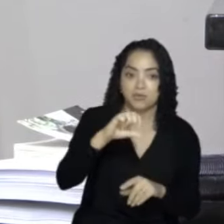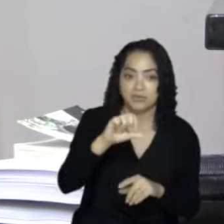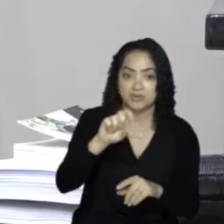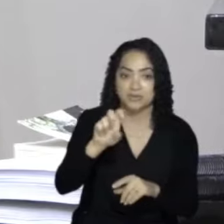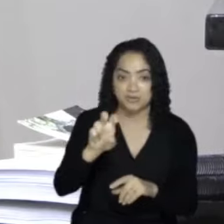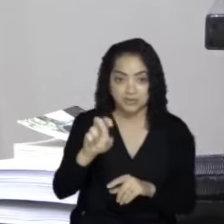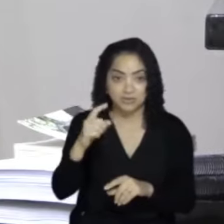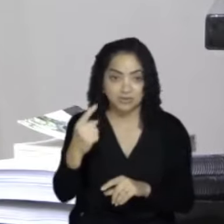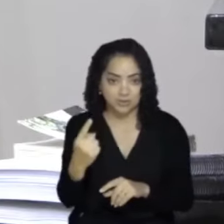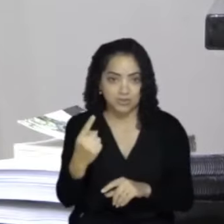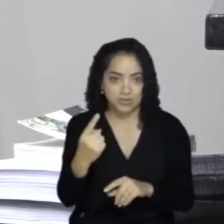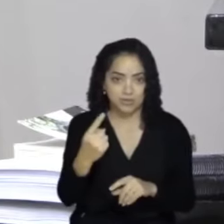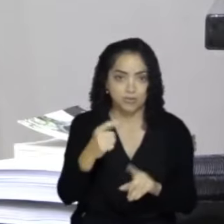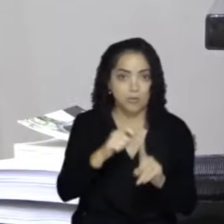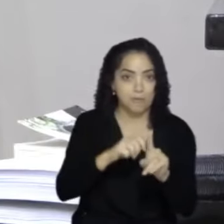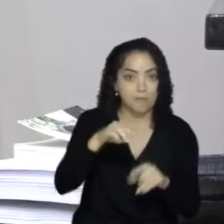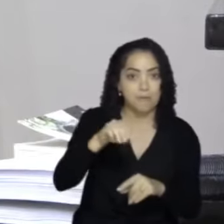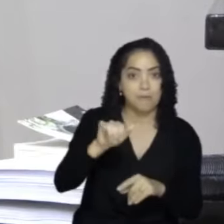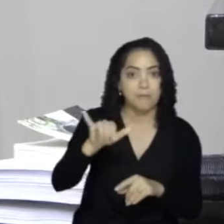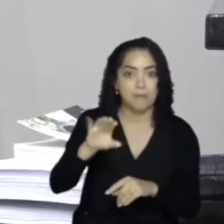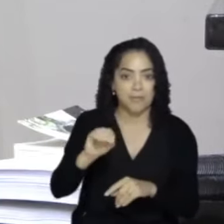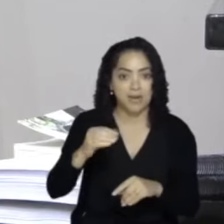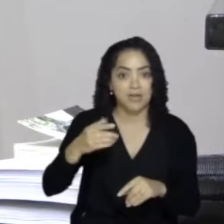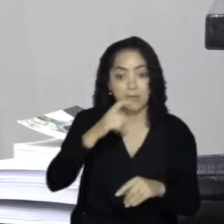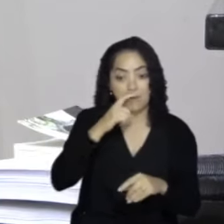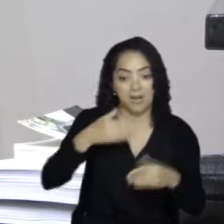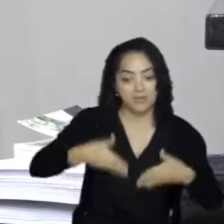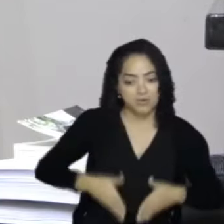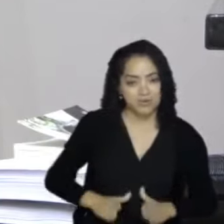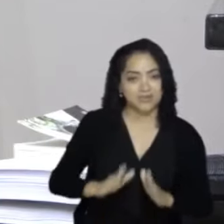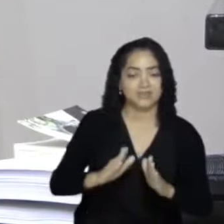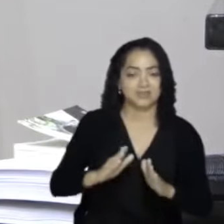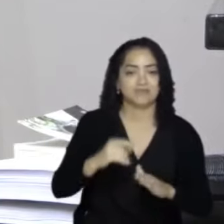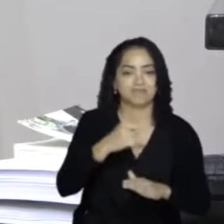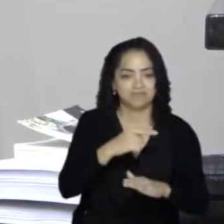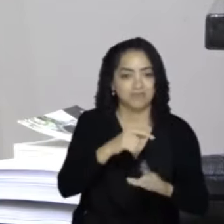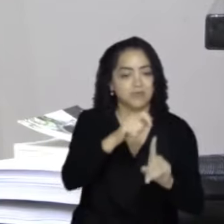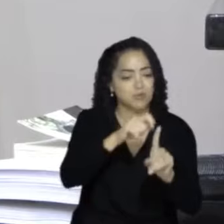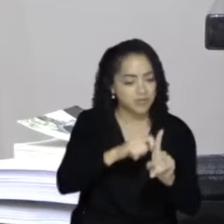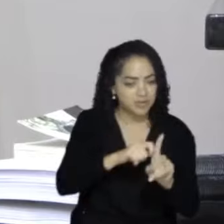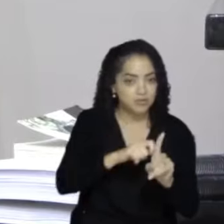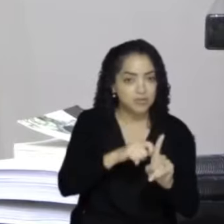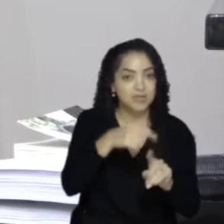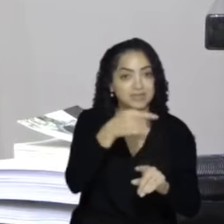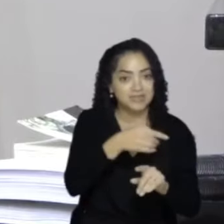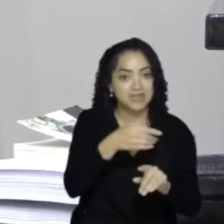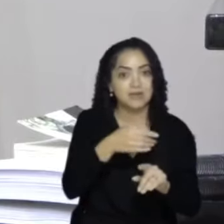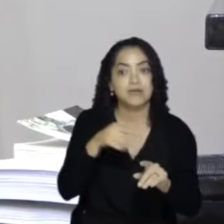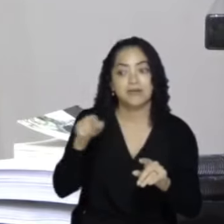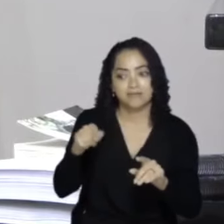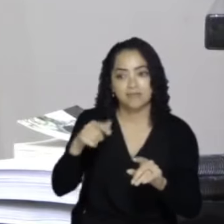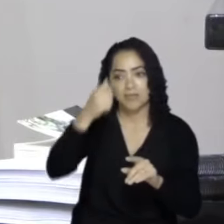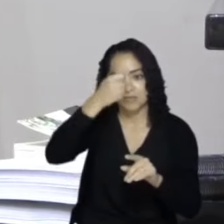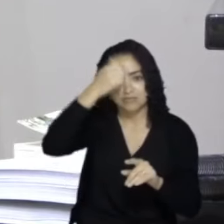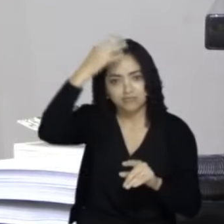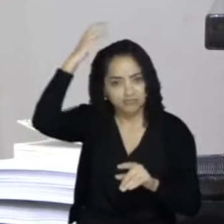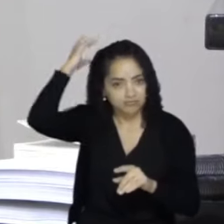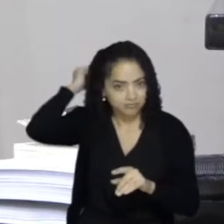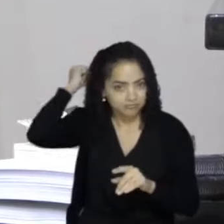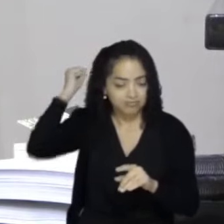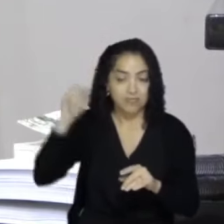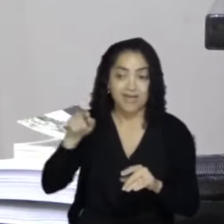1951, meu pai estava nascendo. No mesmo mês em que meu pai estava para nascer, Antonieta de Barros teve uma discussão com um